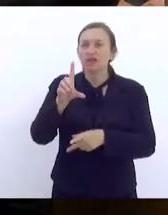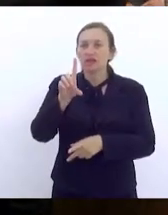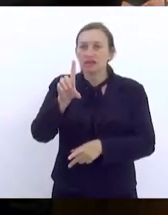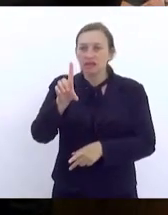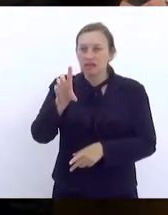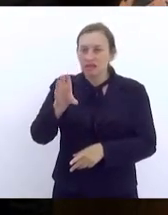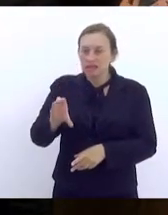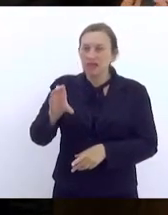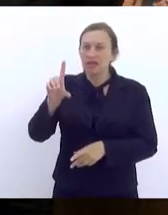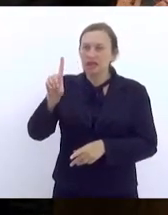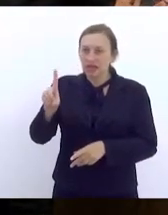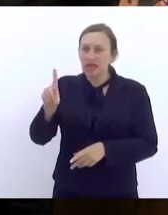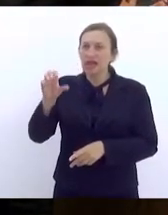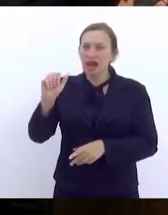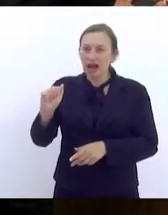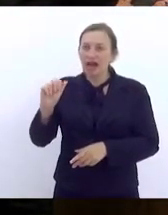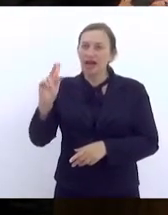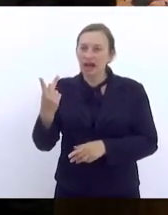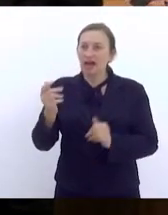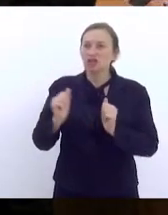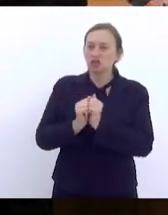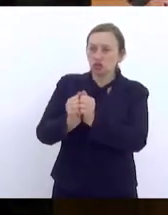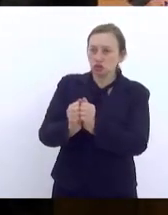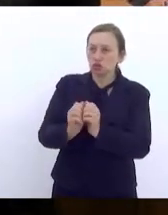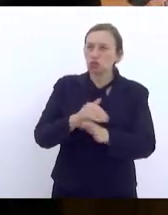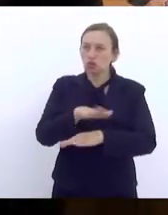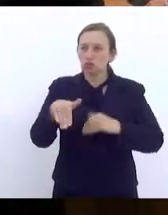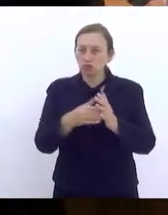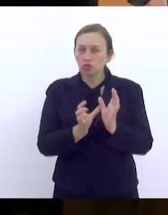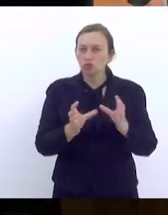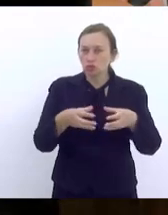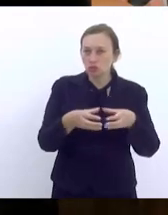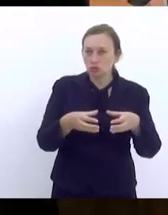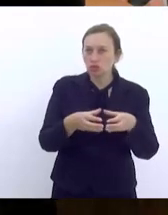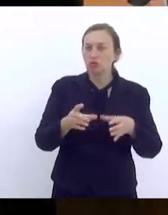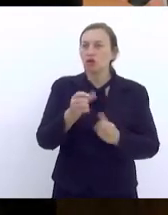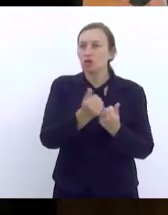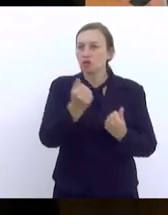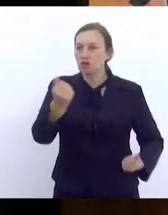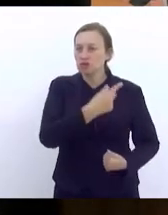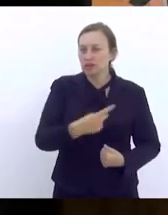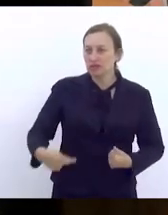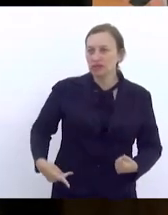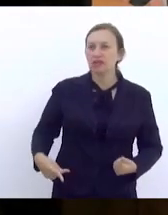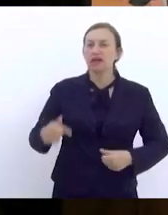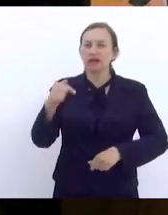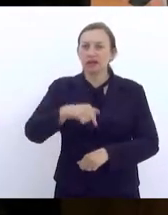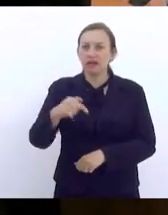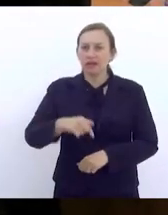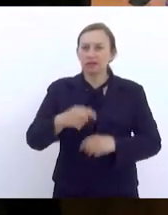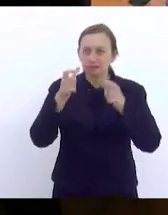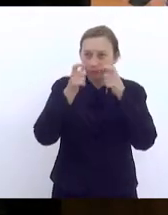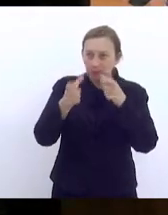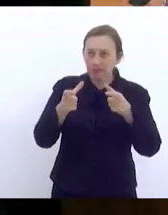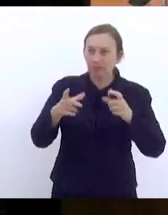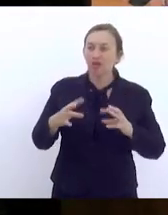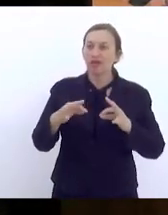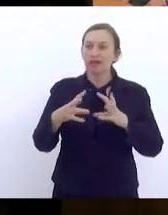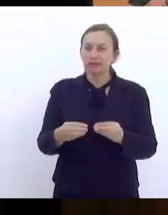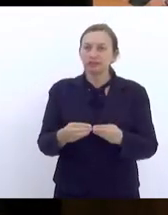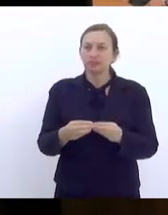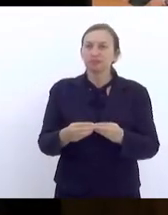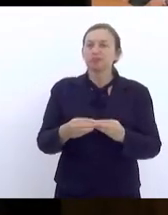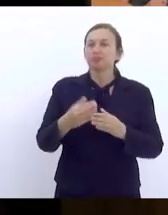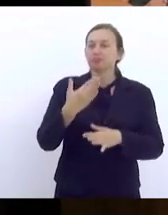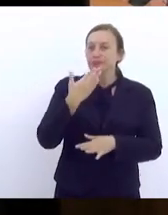juntamente com os membros aprovando na comissão como tudo que a gente faz nosso vice-presidente tá aqui muito atento né as